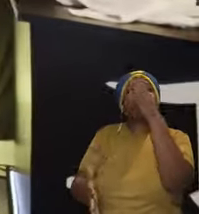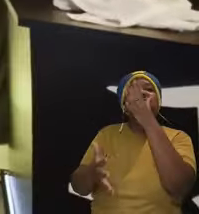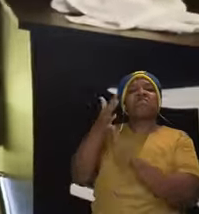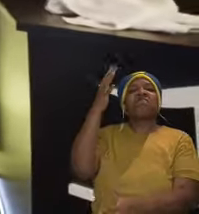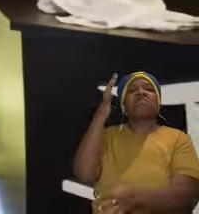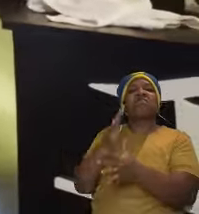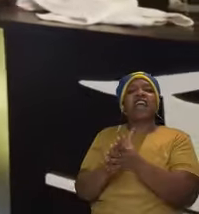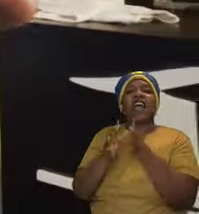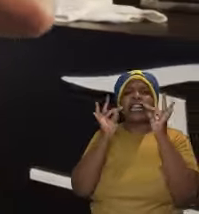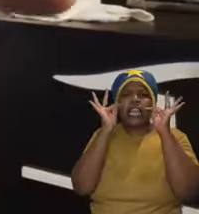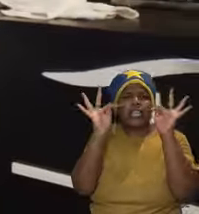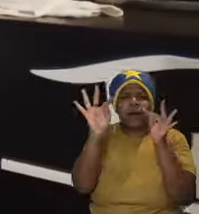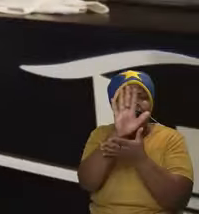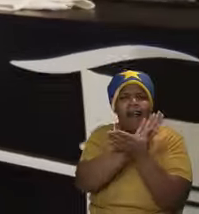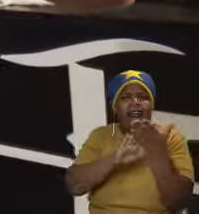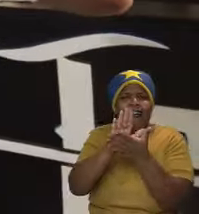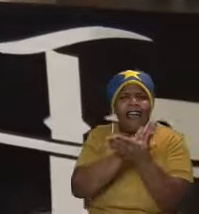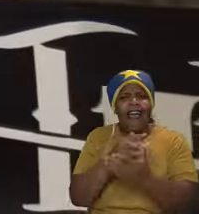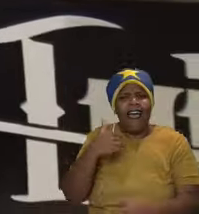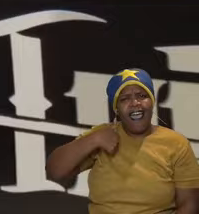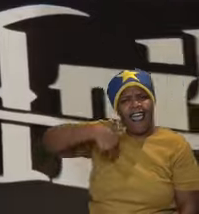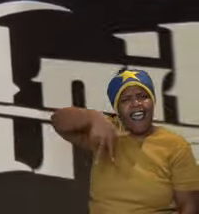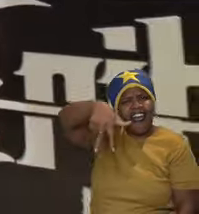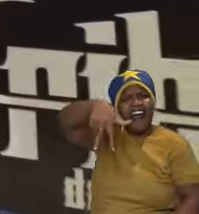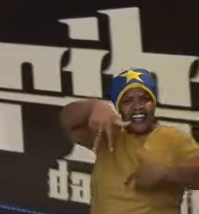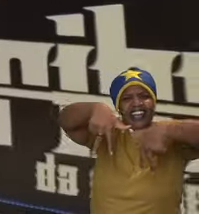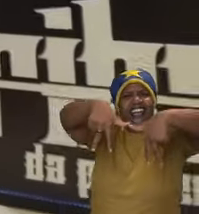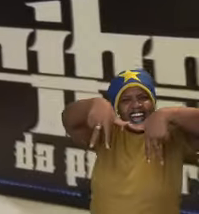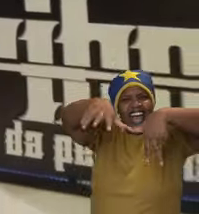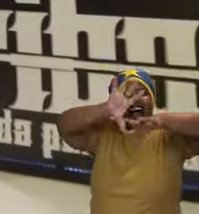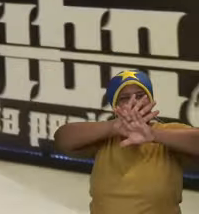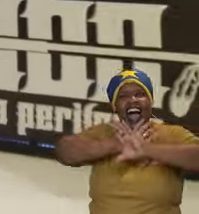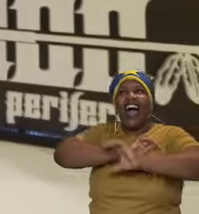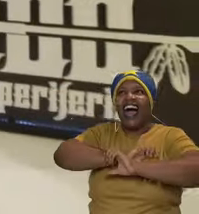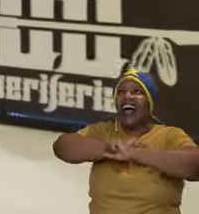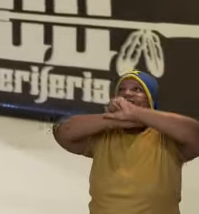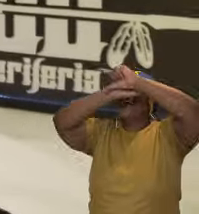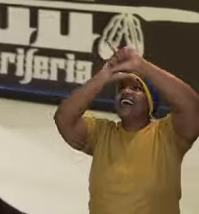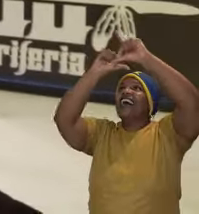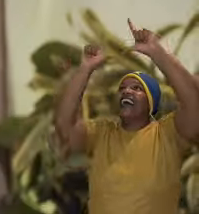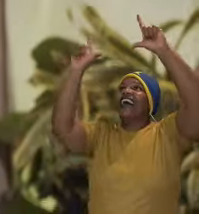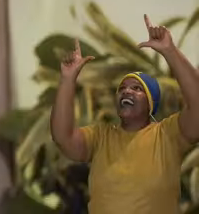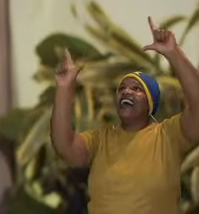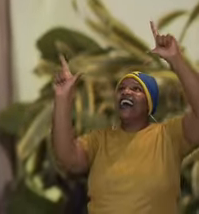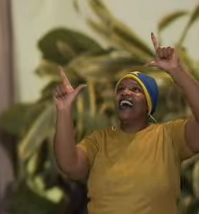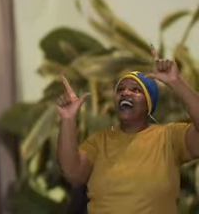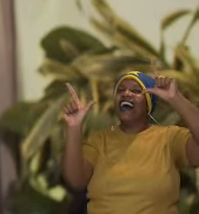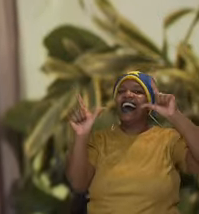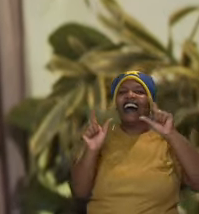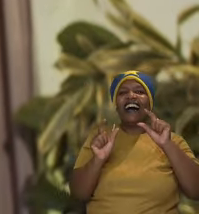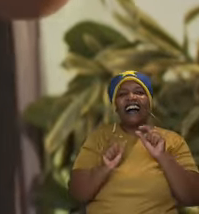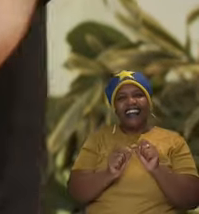Sem testemunha. Só eu, você, o mar, o sol e a lua.